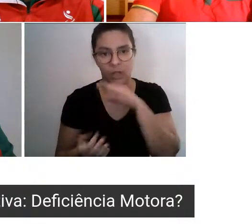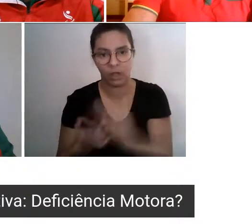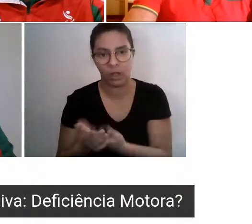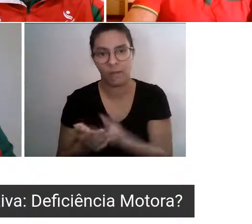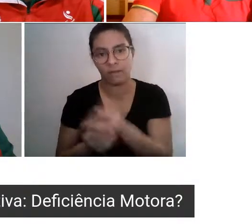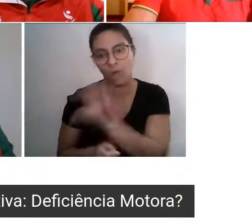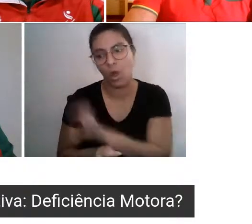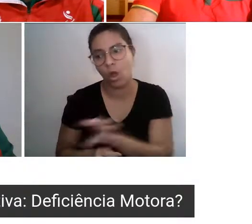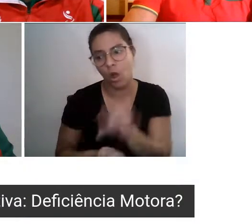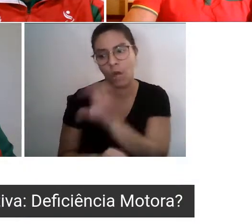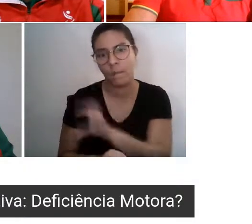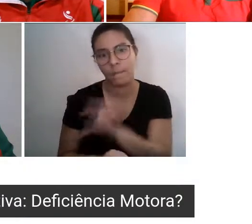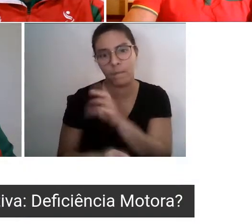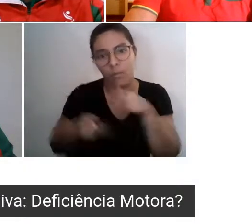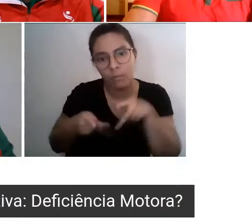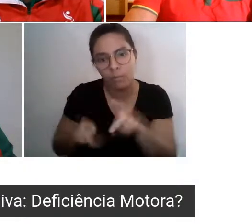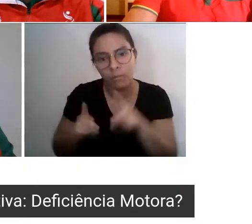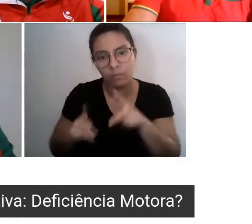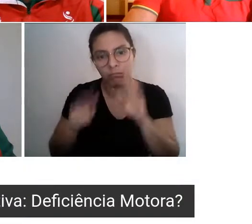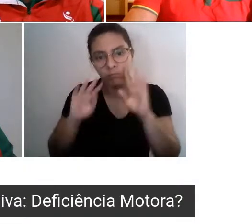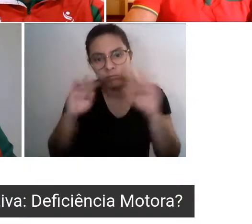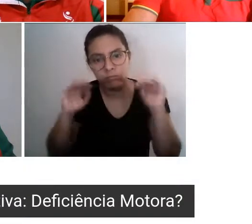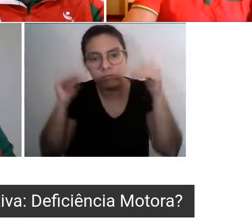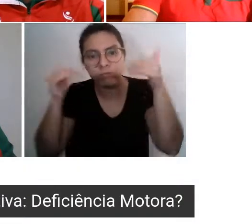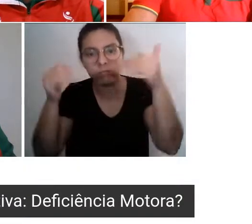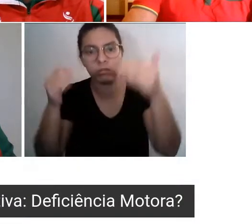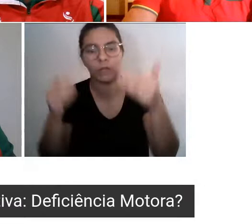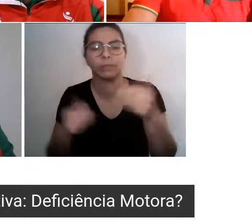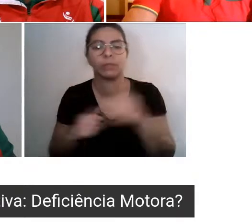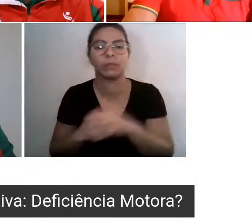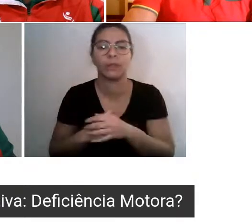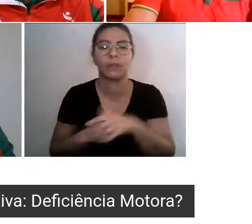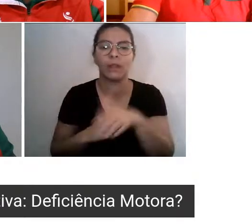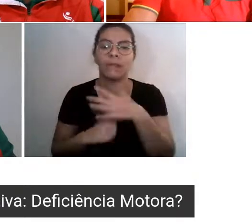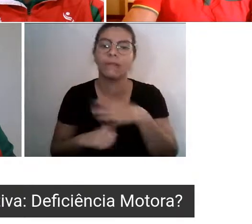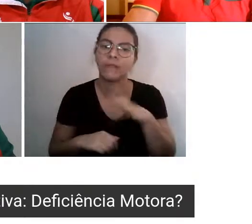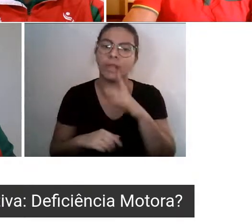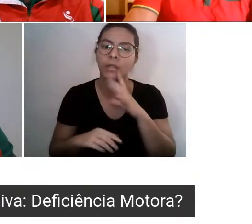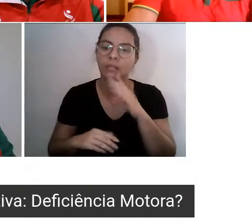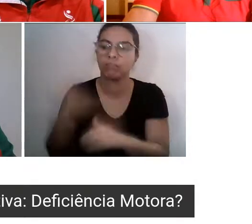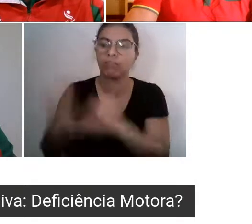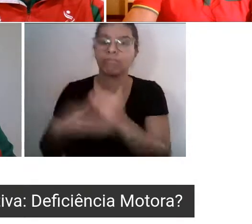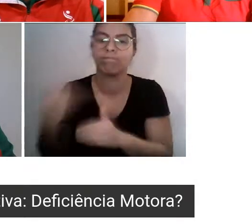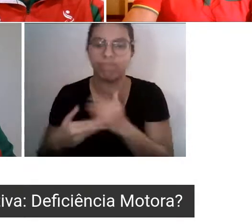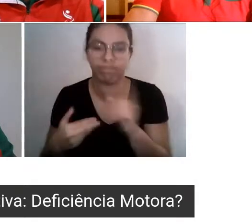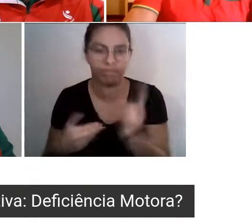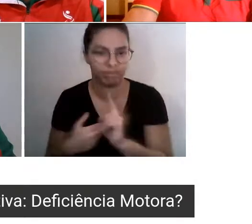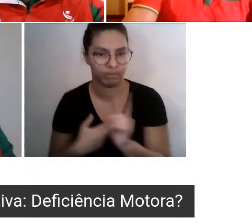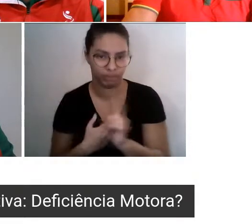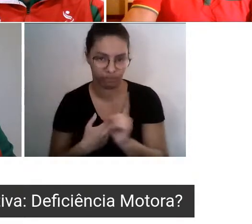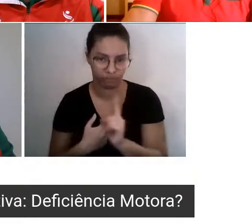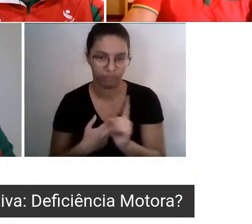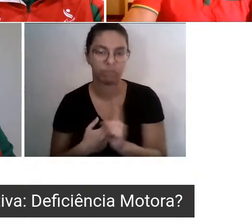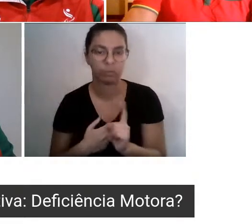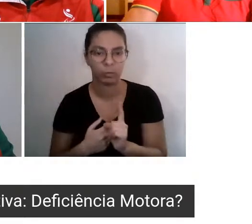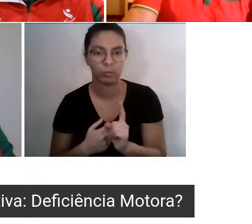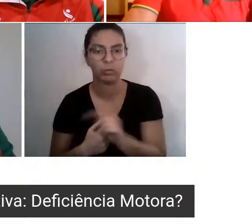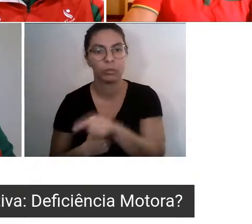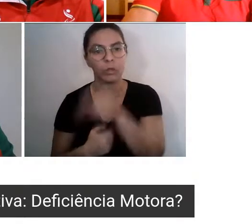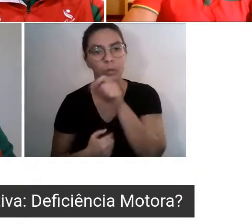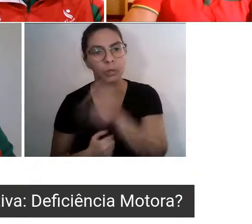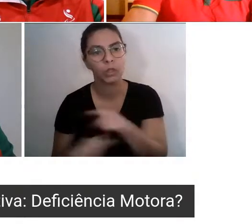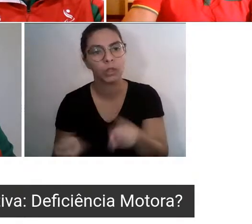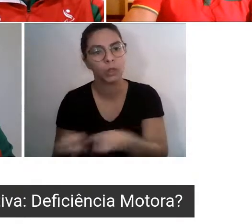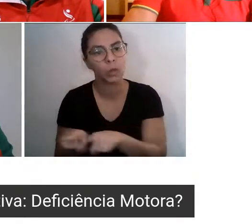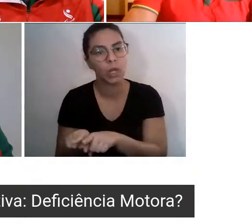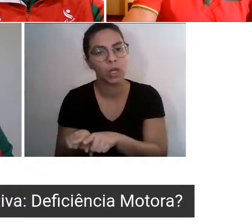de forma pedagogicamente correta, portanto, sem querermos acelerar o processo, precisamente para que eles possam não